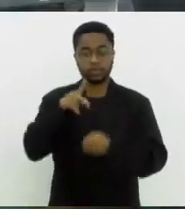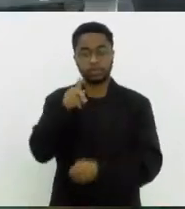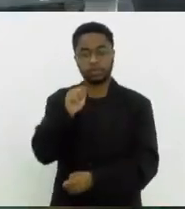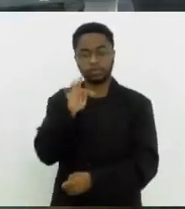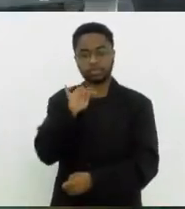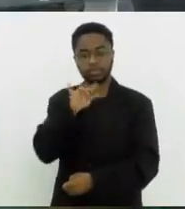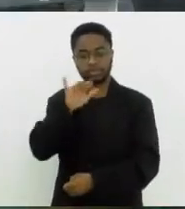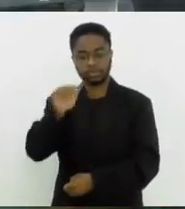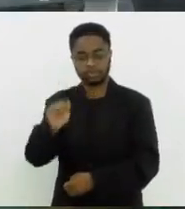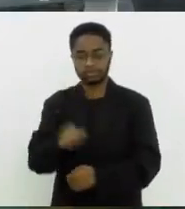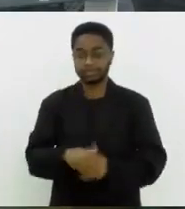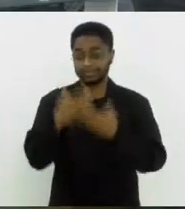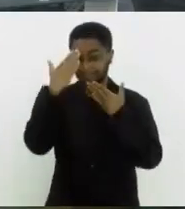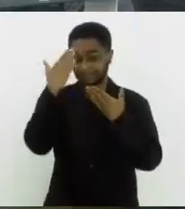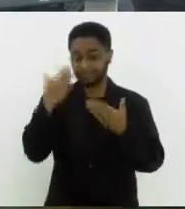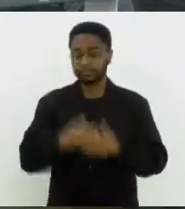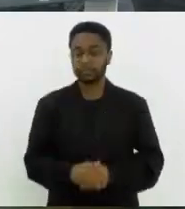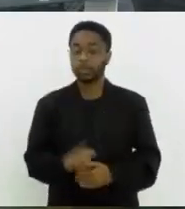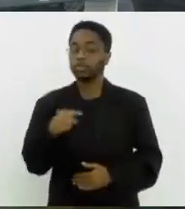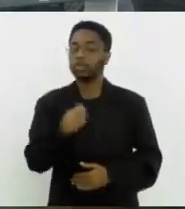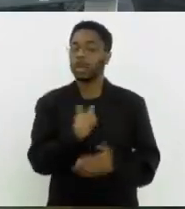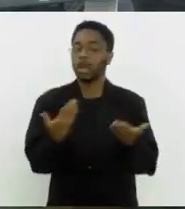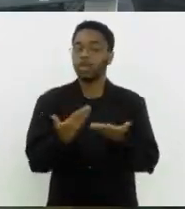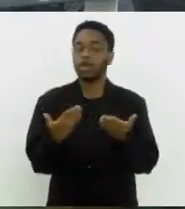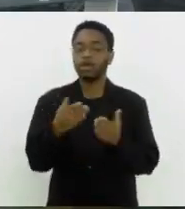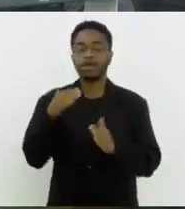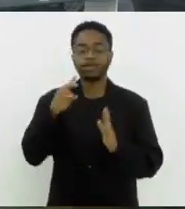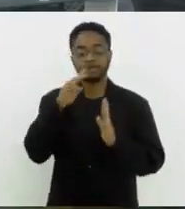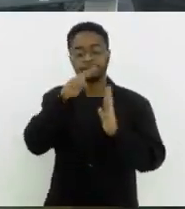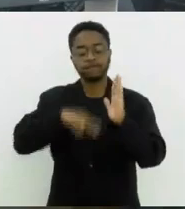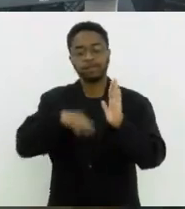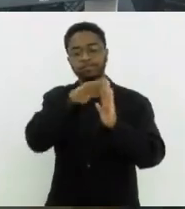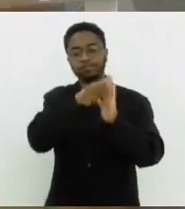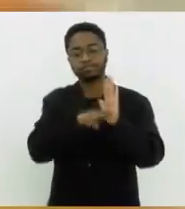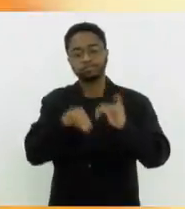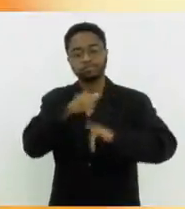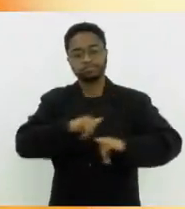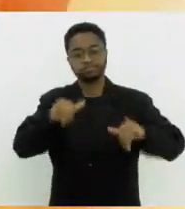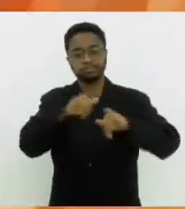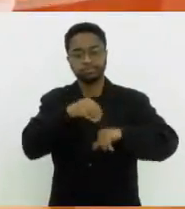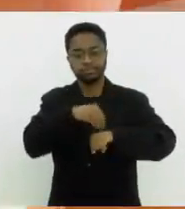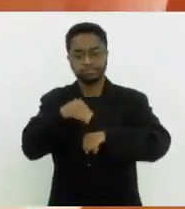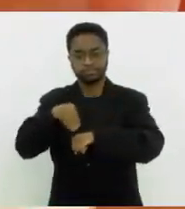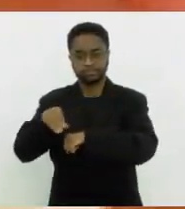PV. Bom, e a gente vai agora para o nosso giro de notícias de hoje.